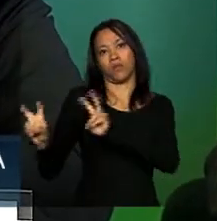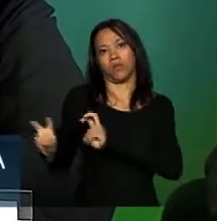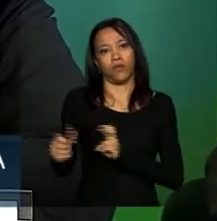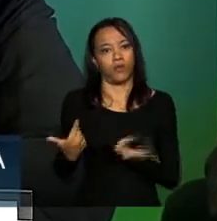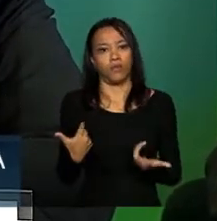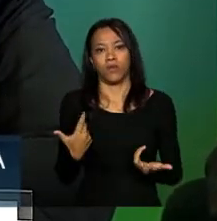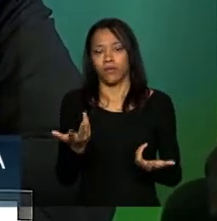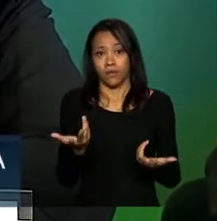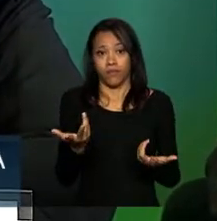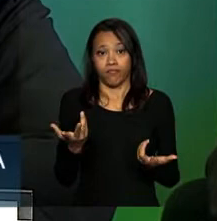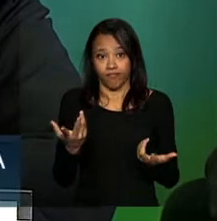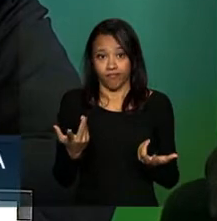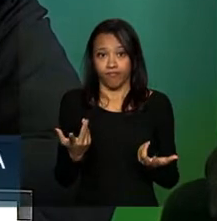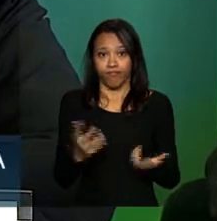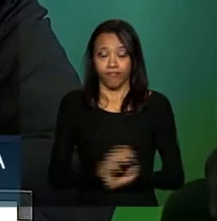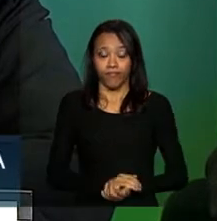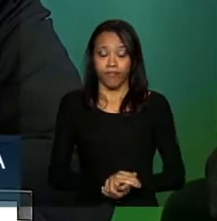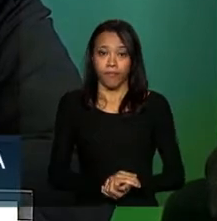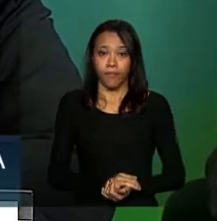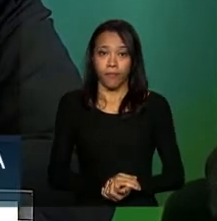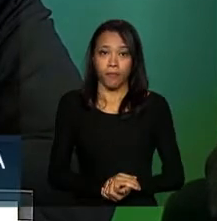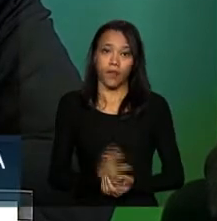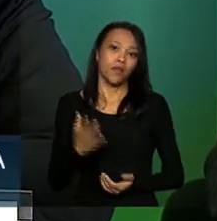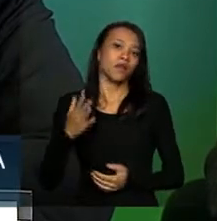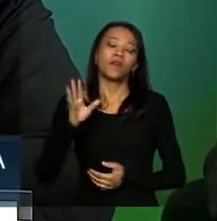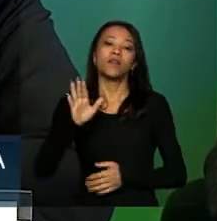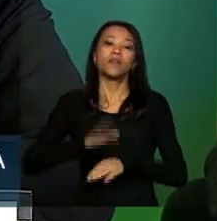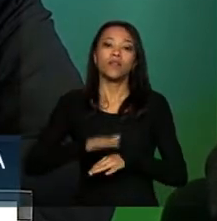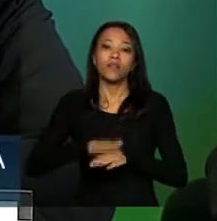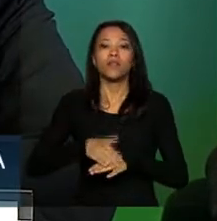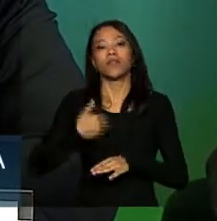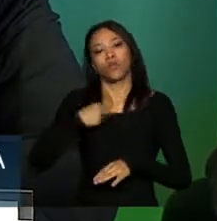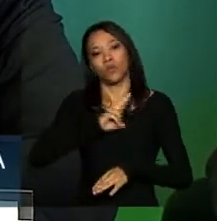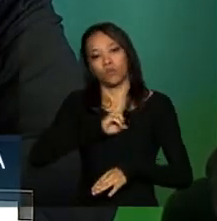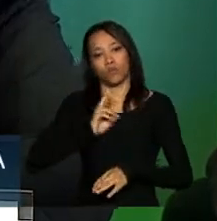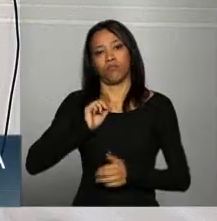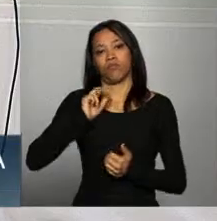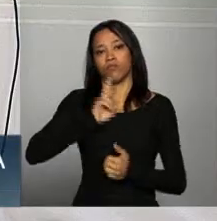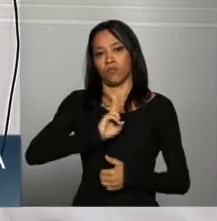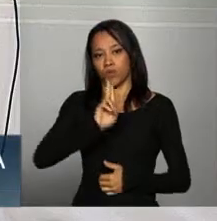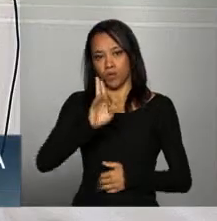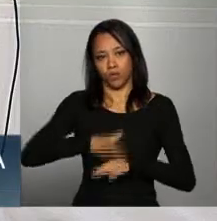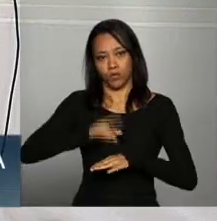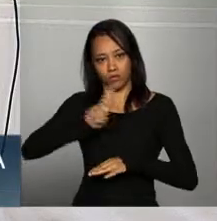abordamos hoje na presença da Presidência da República, em nome de quem, inclusive, eu estou aqui falando.